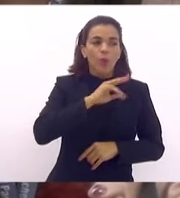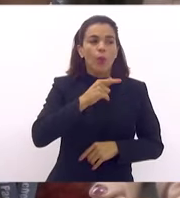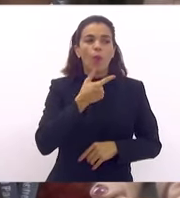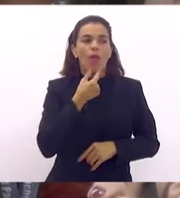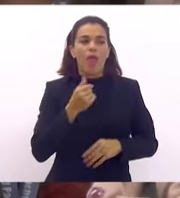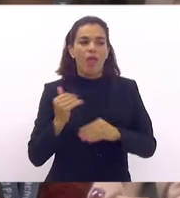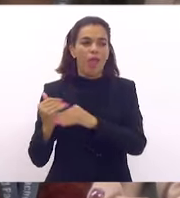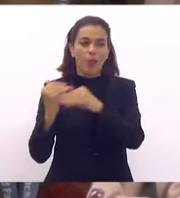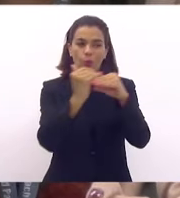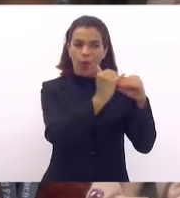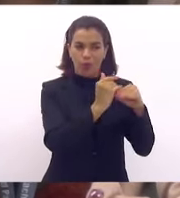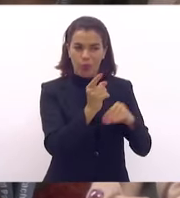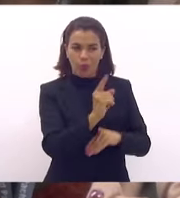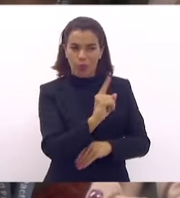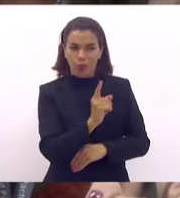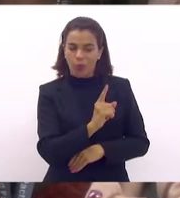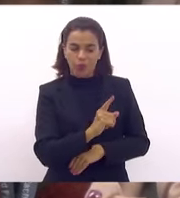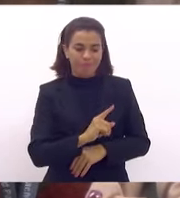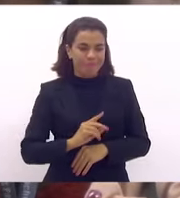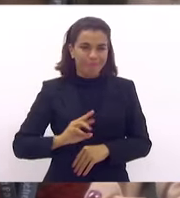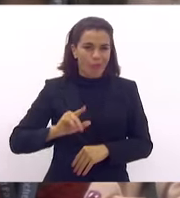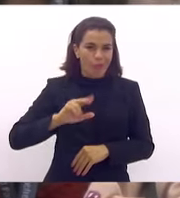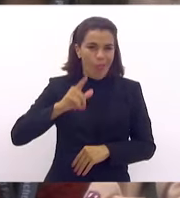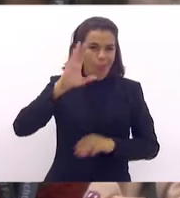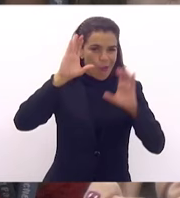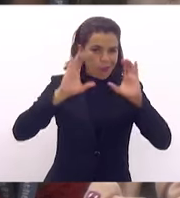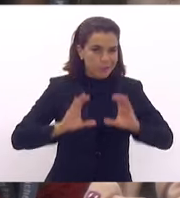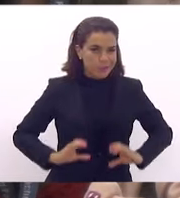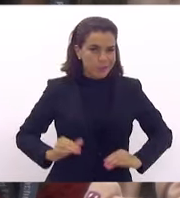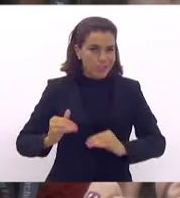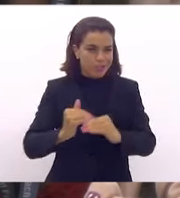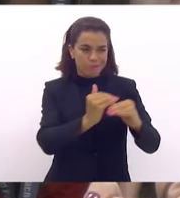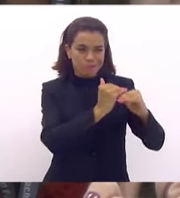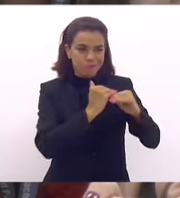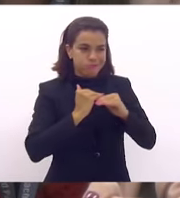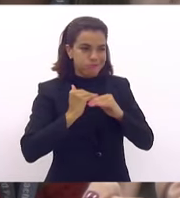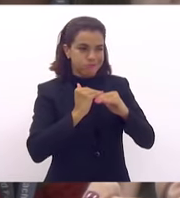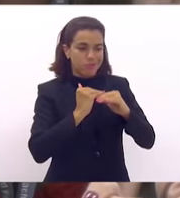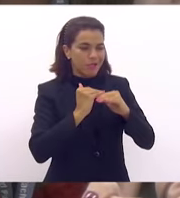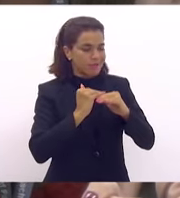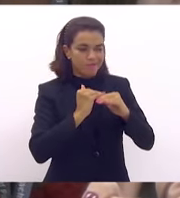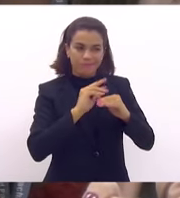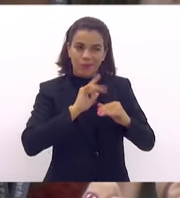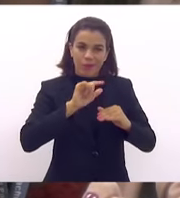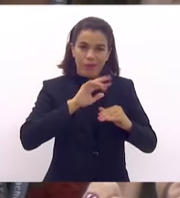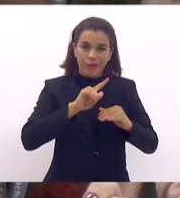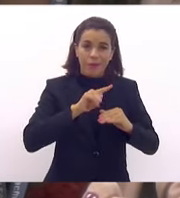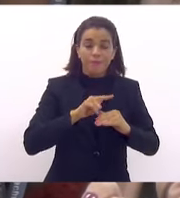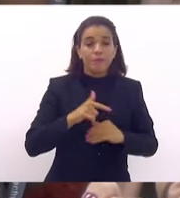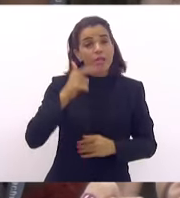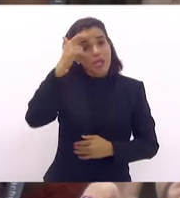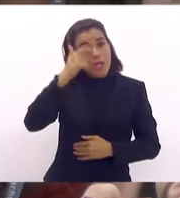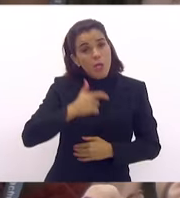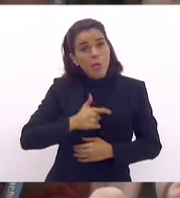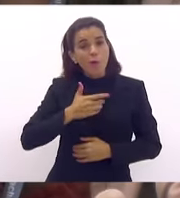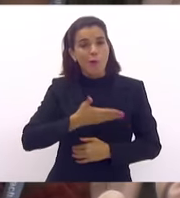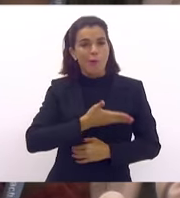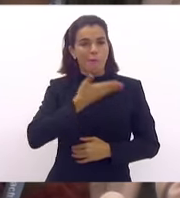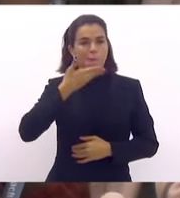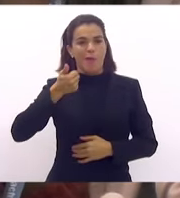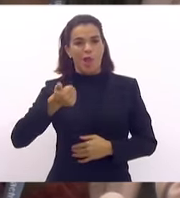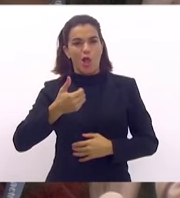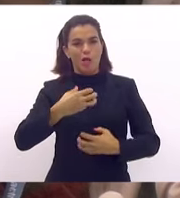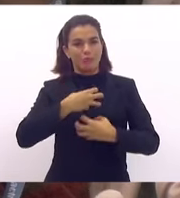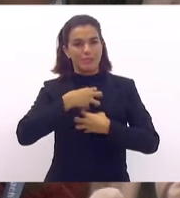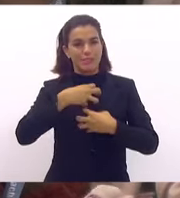comum. Obrigado. Você não está no lugar comum. E, suas palavras. E eu digo que eu sou melhor por